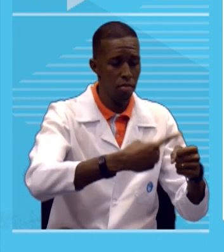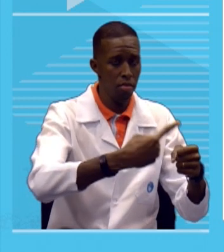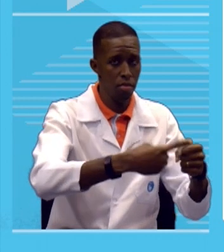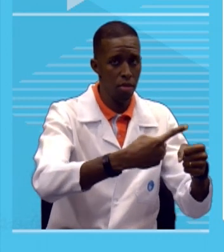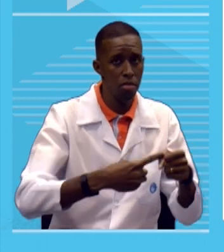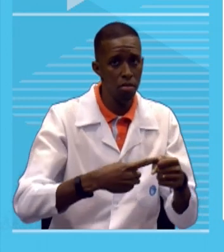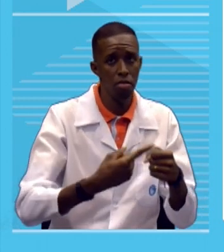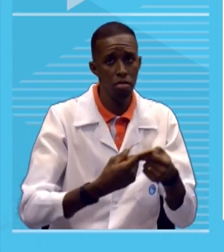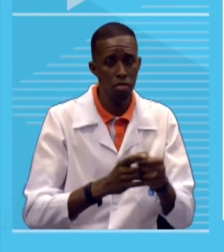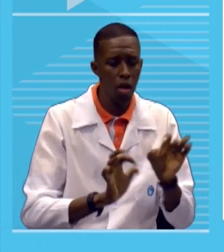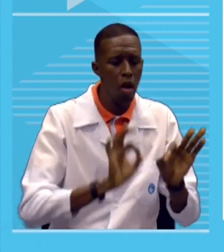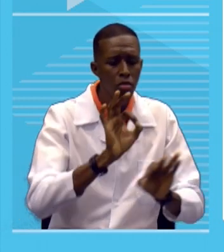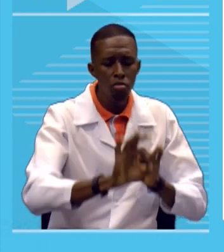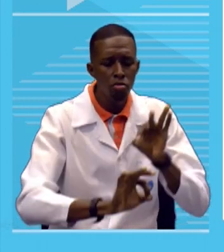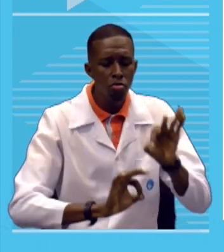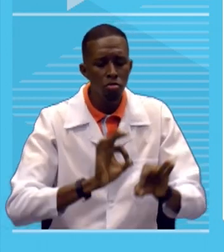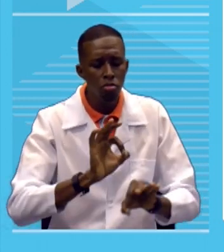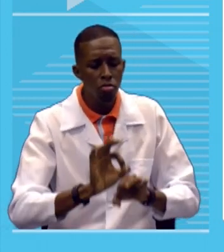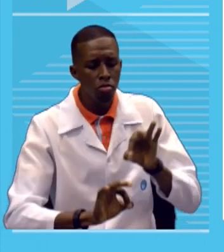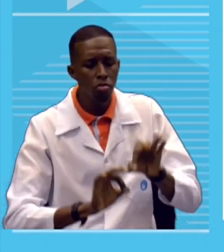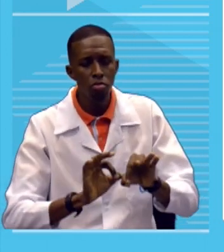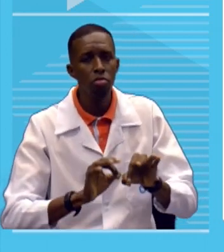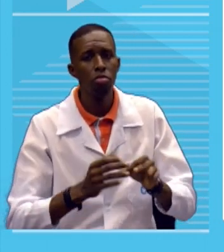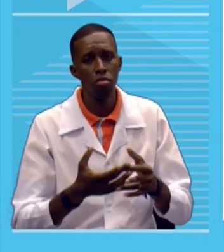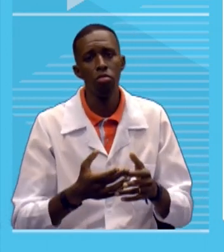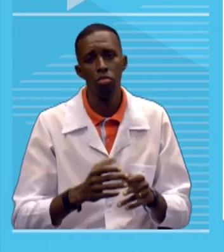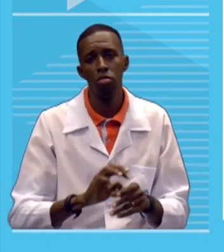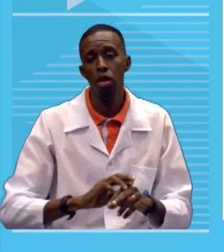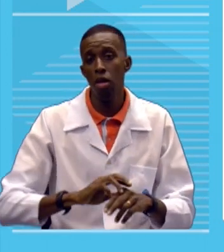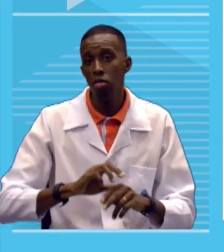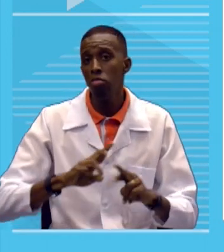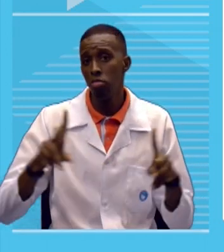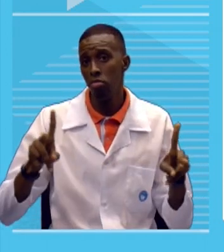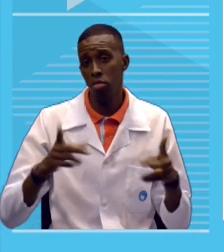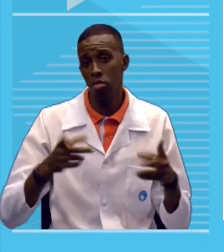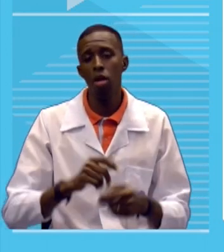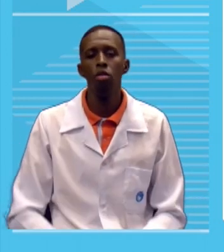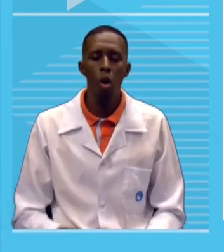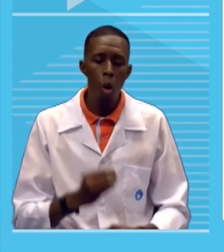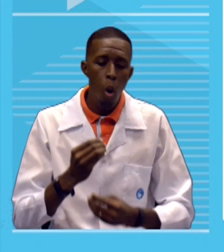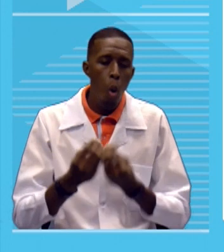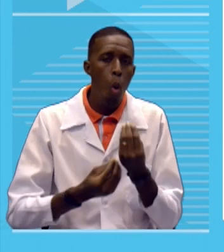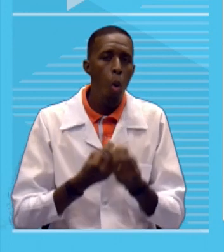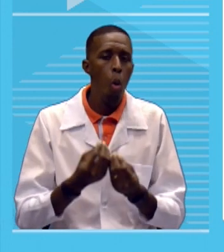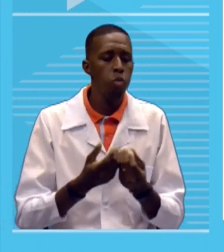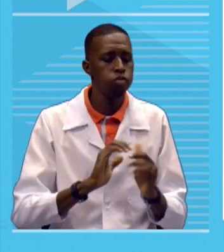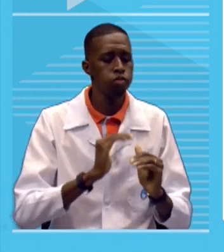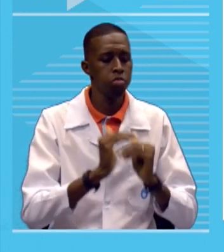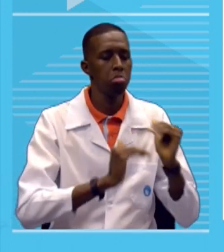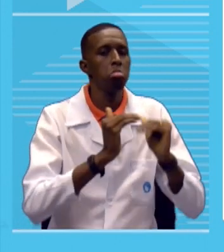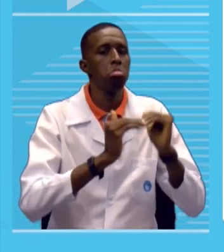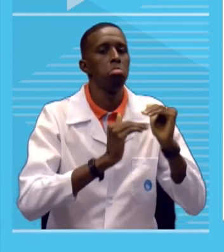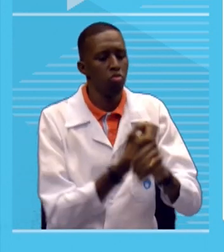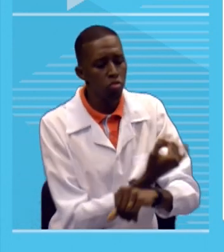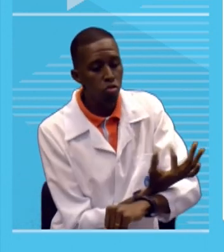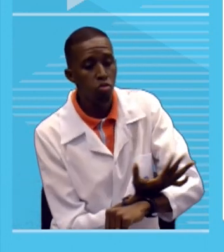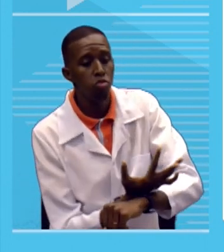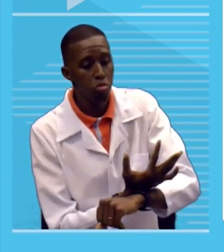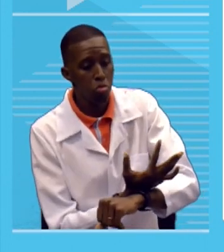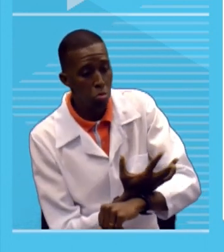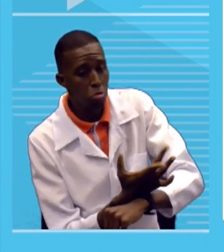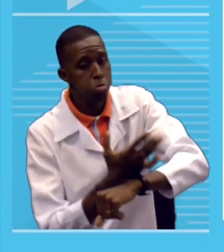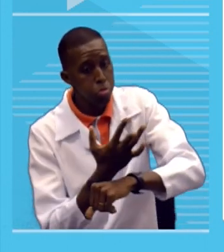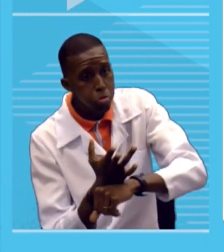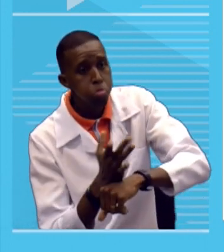organizadas. Então nós tivemos aqui uma urbanização que aumenta. Deixa eu apagar aqui. Aumenta